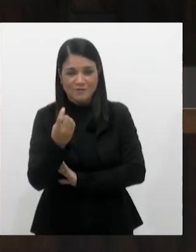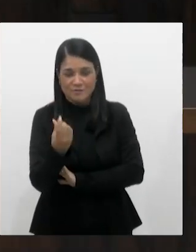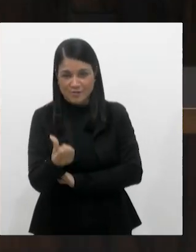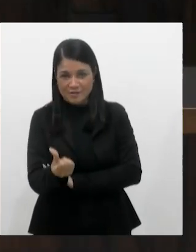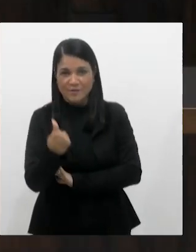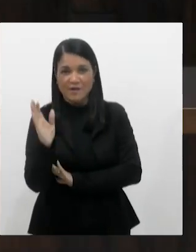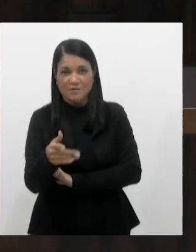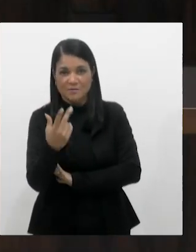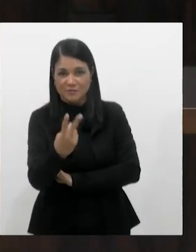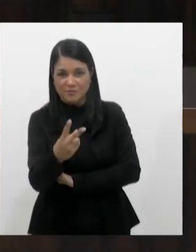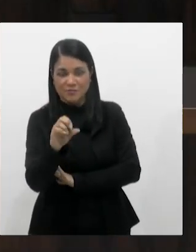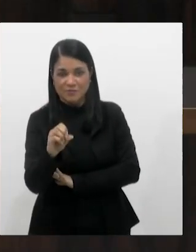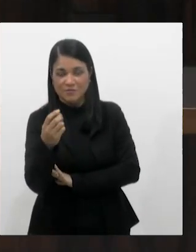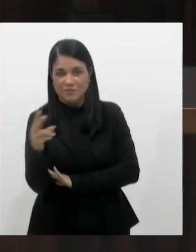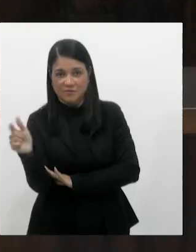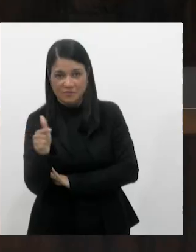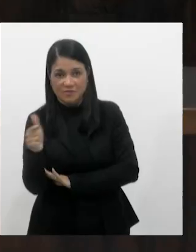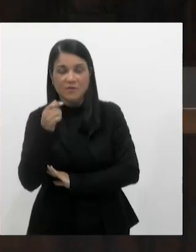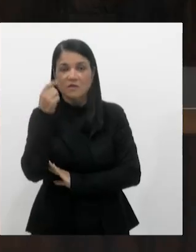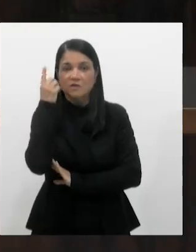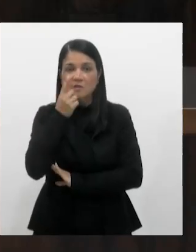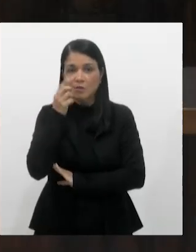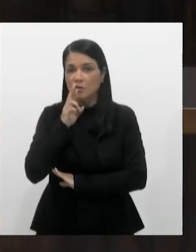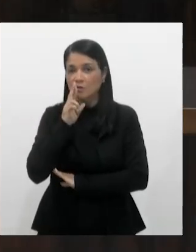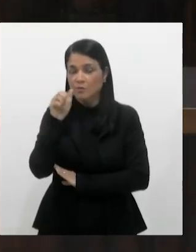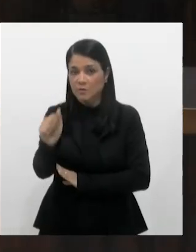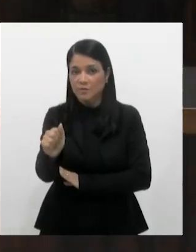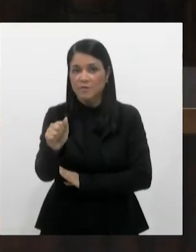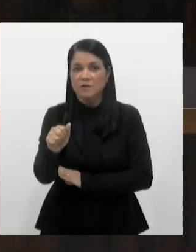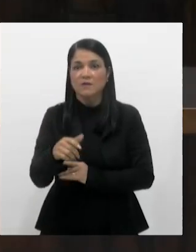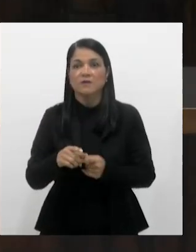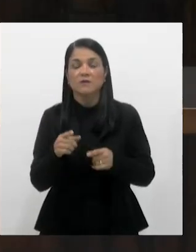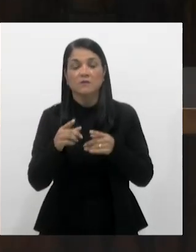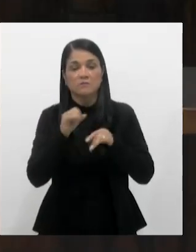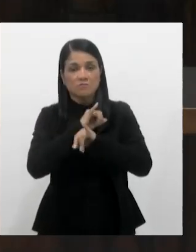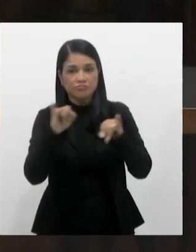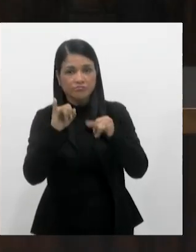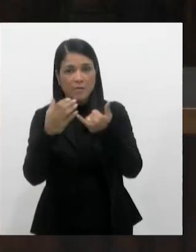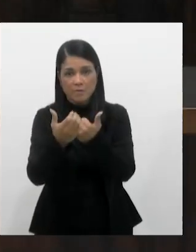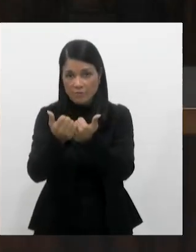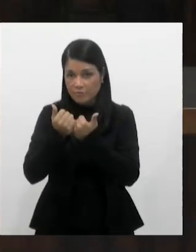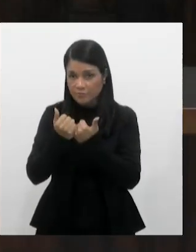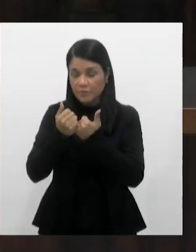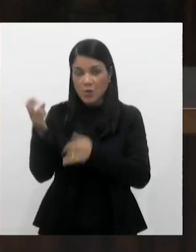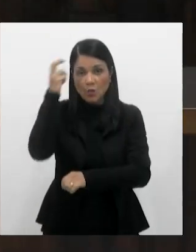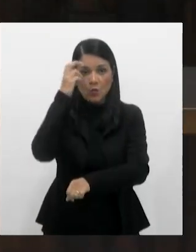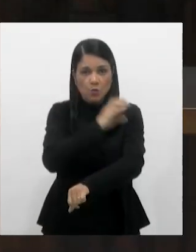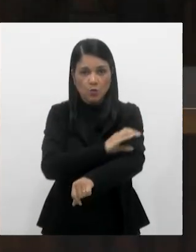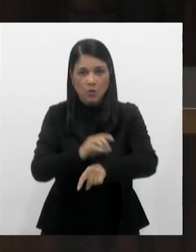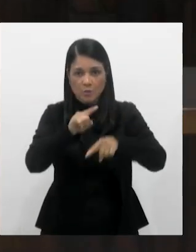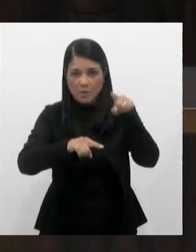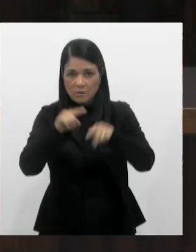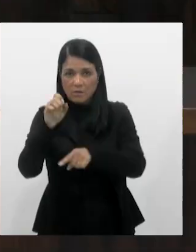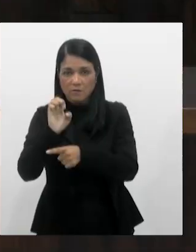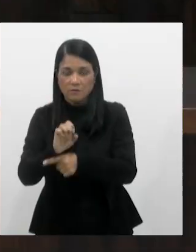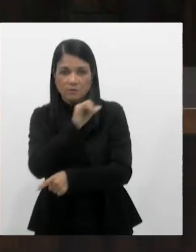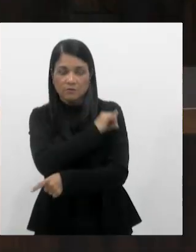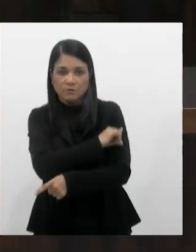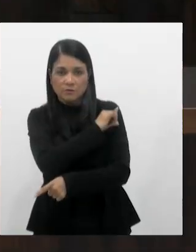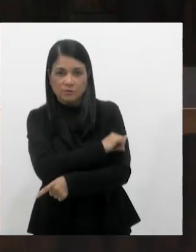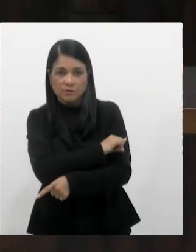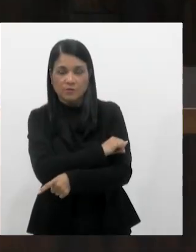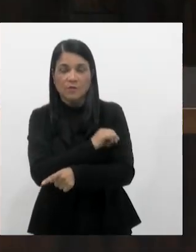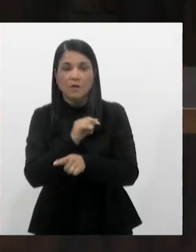6106/2022, de autoria do deputado Rodrigo Amorim, que declara como patrimônio cultural e material do Estado do Rio de Janeiro